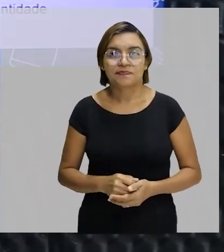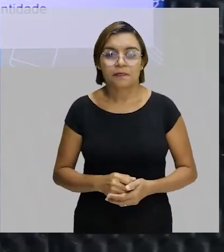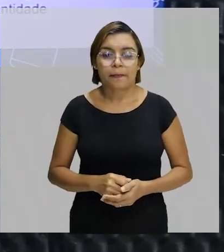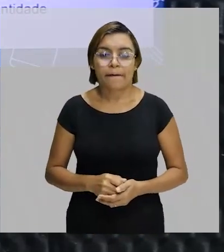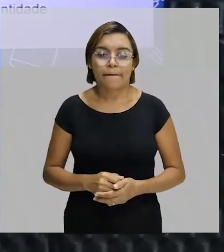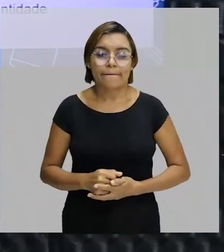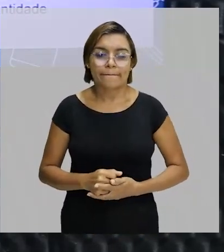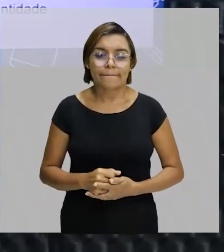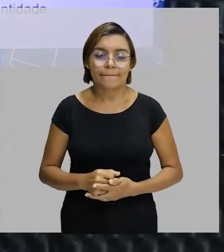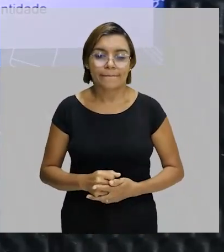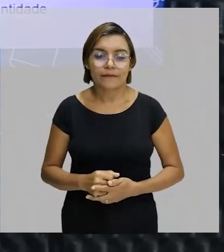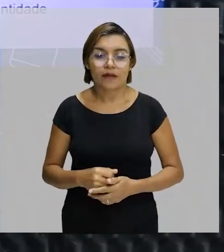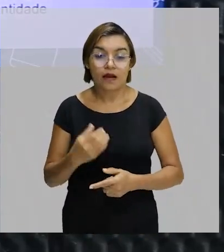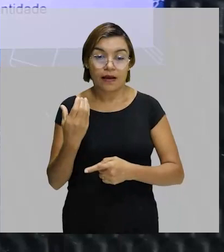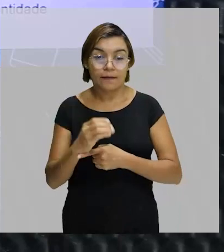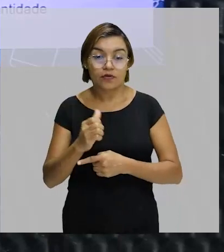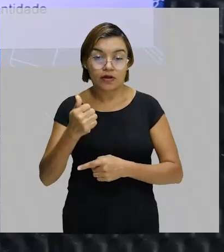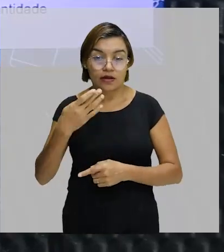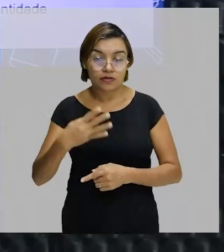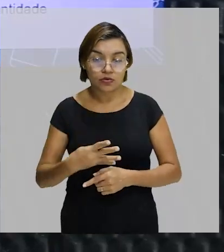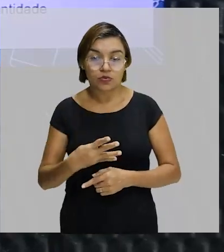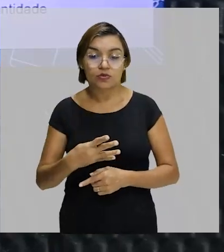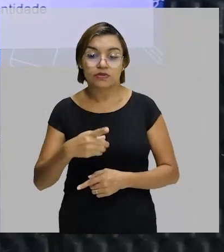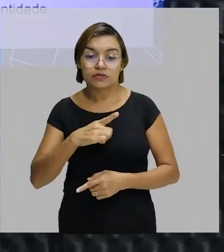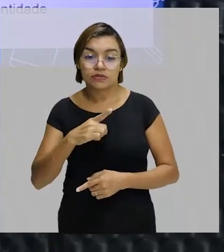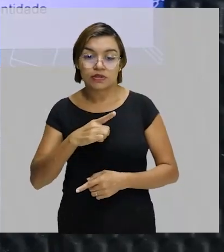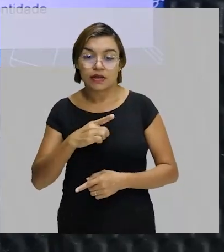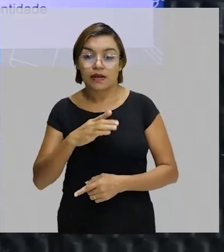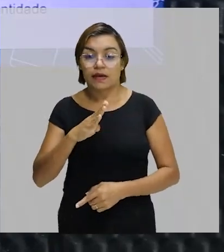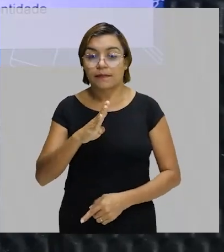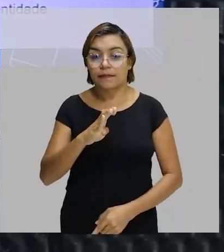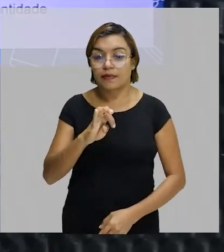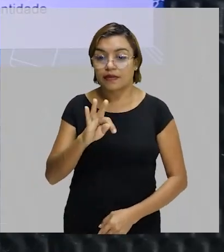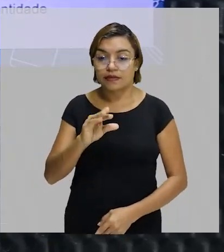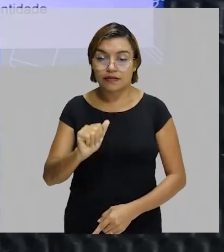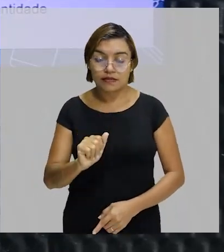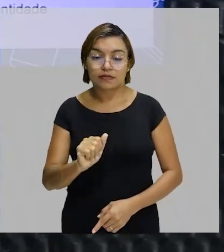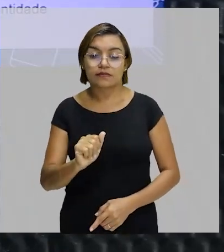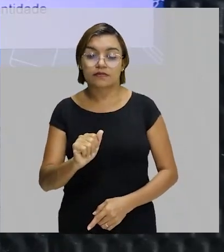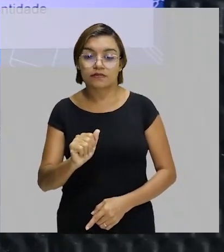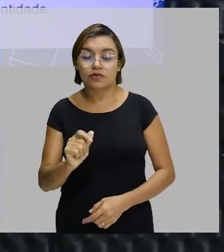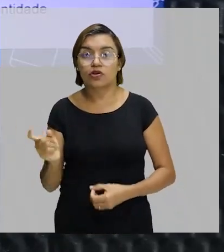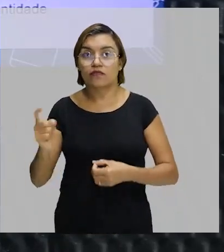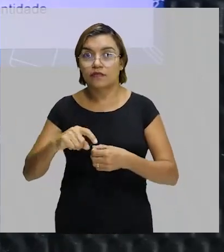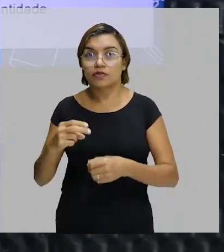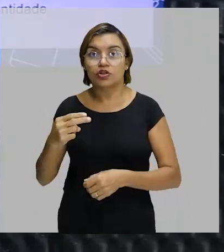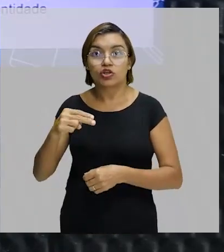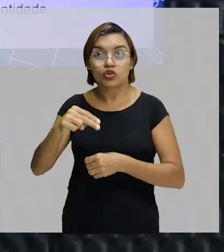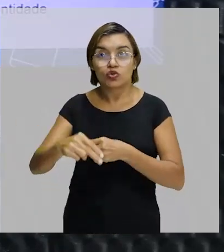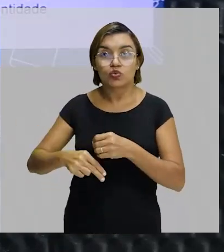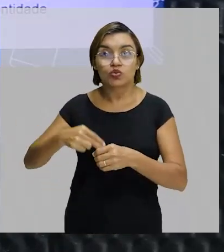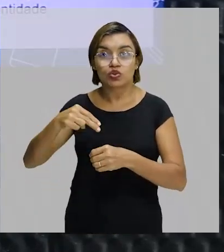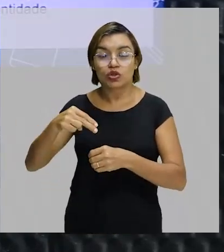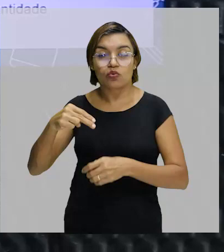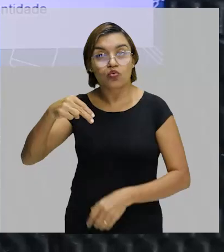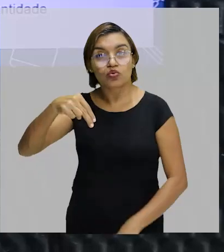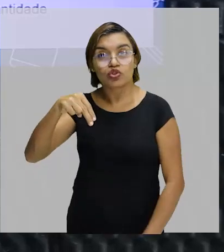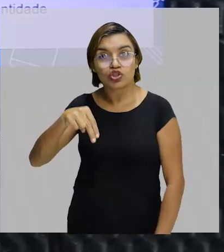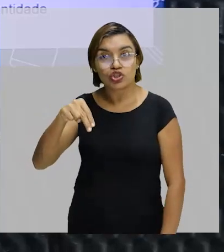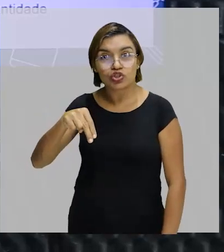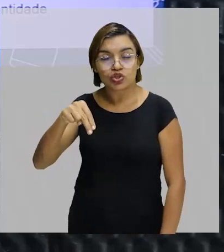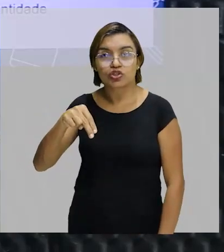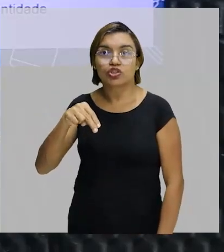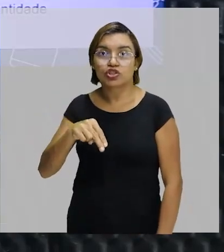carbono 14 ele vai emitir a partícula beta, voltando a ser o nitrogênio. Né? Vamos voltar para